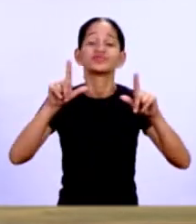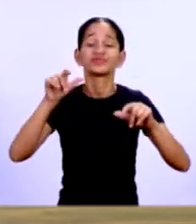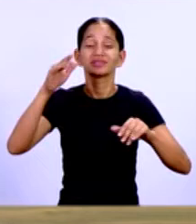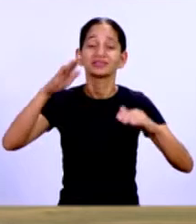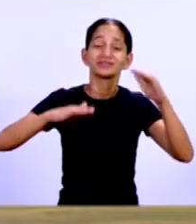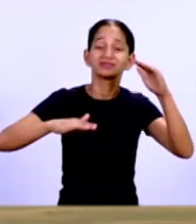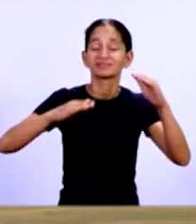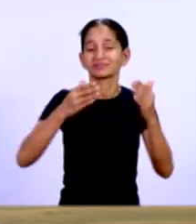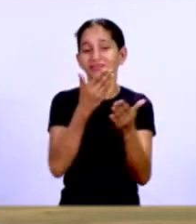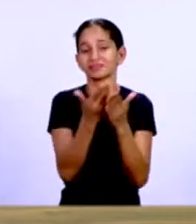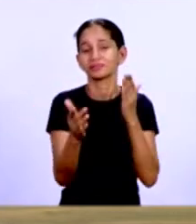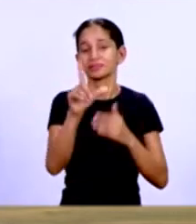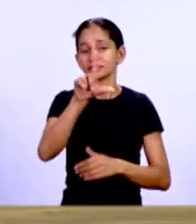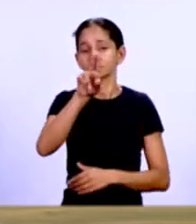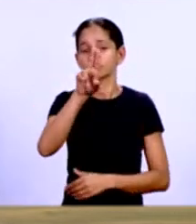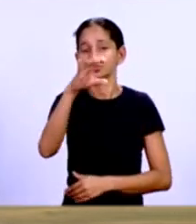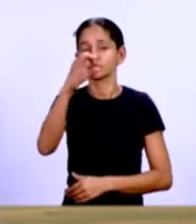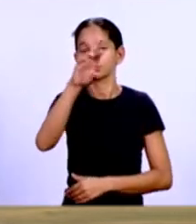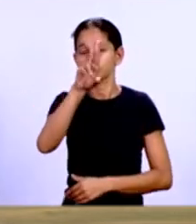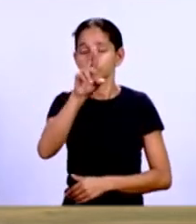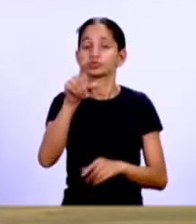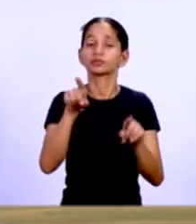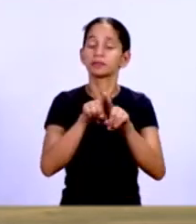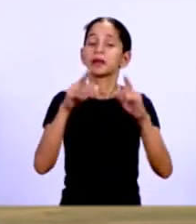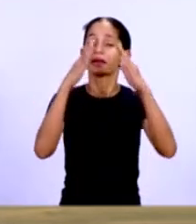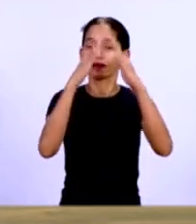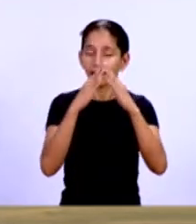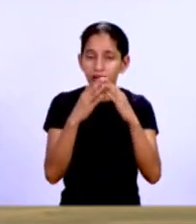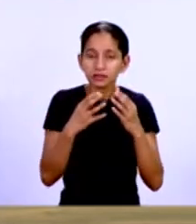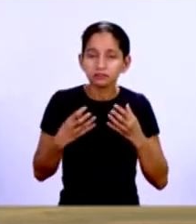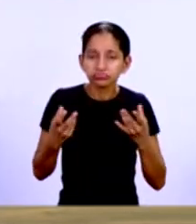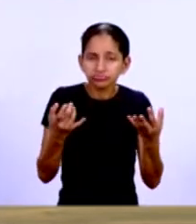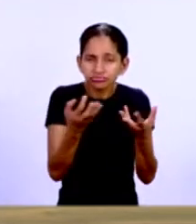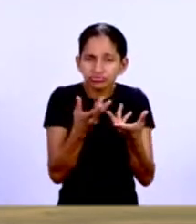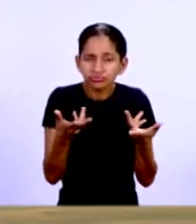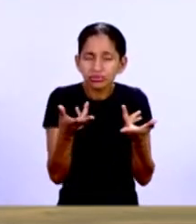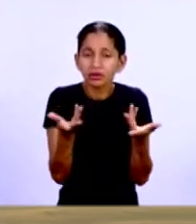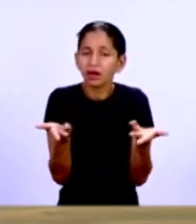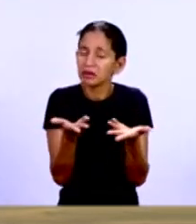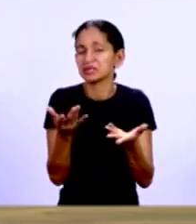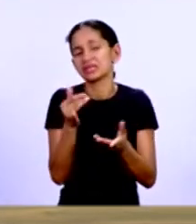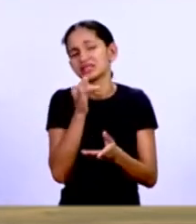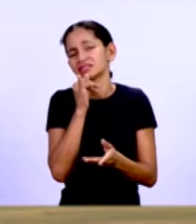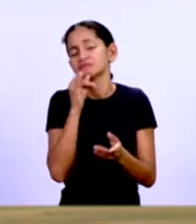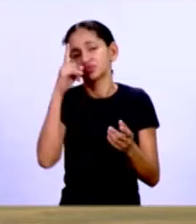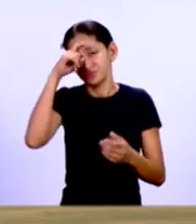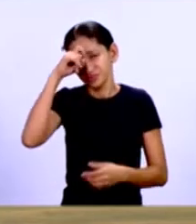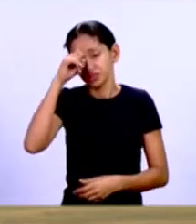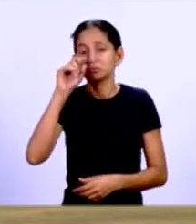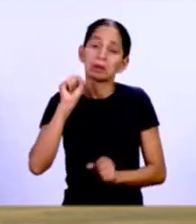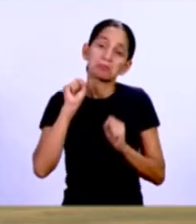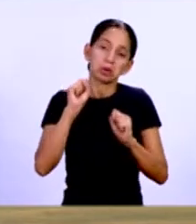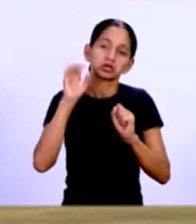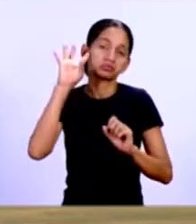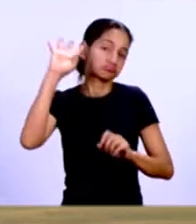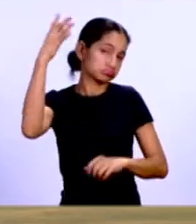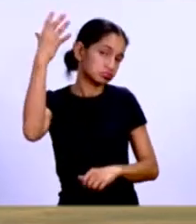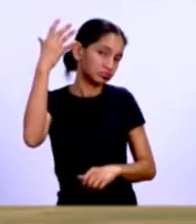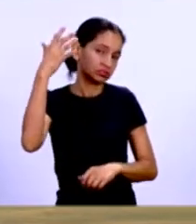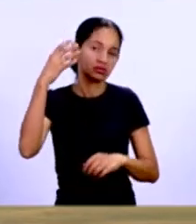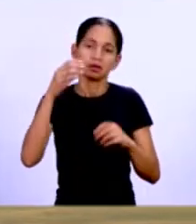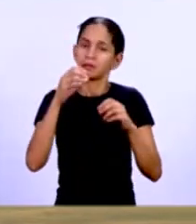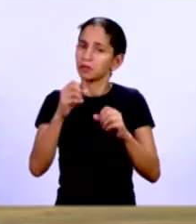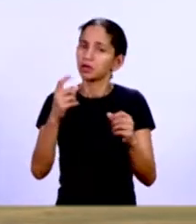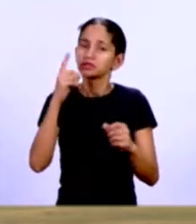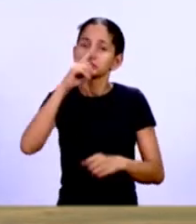R$4. Ou como nós falamos, a sua casa pode pegar fogo, no exemplo mais extremo, né, que é muito difícil de acontecer. E isso realmente é uma coisa que